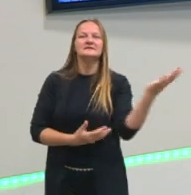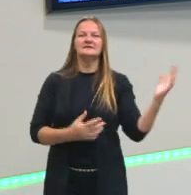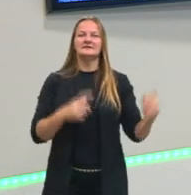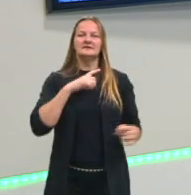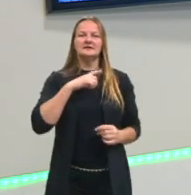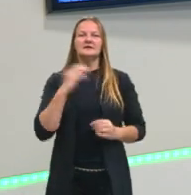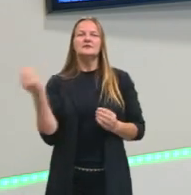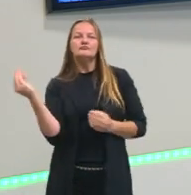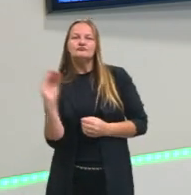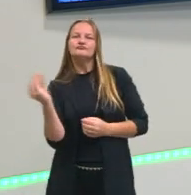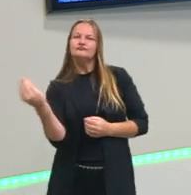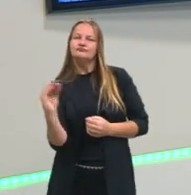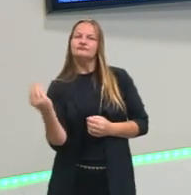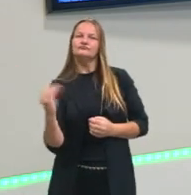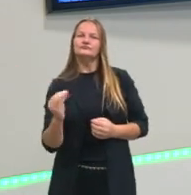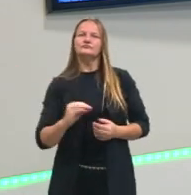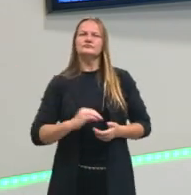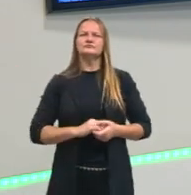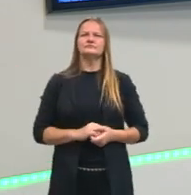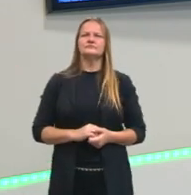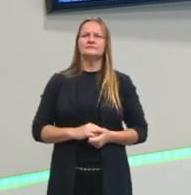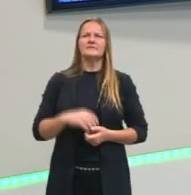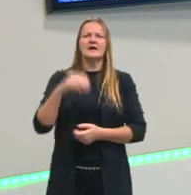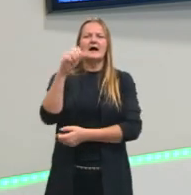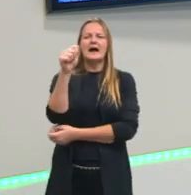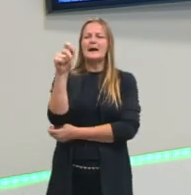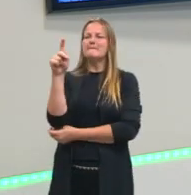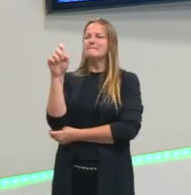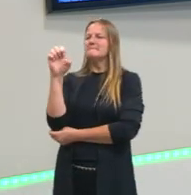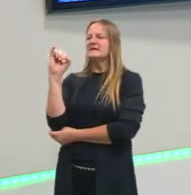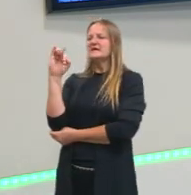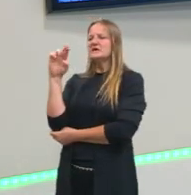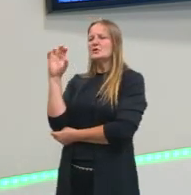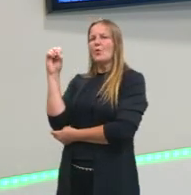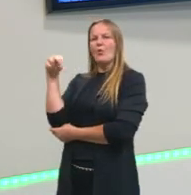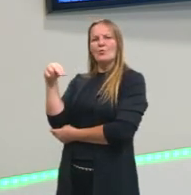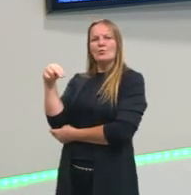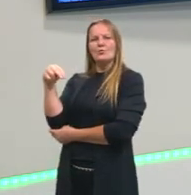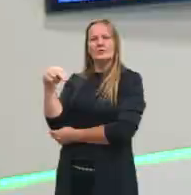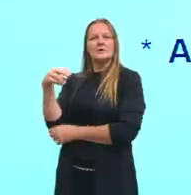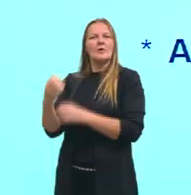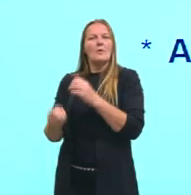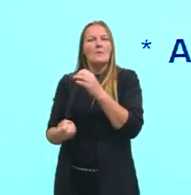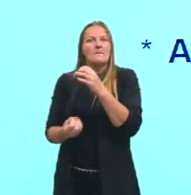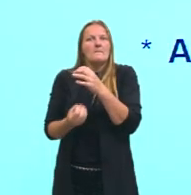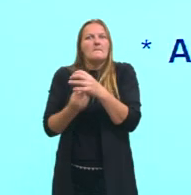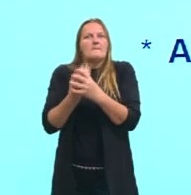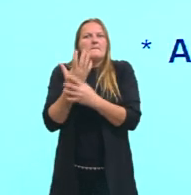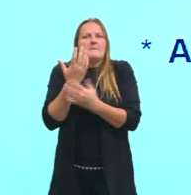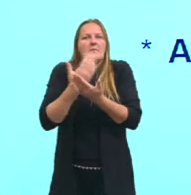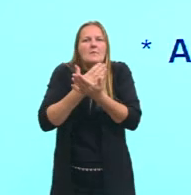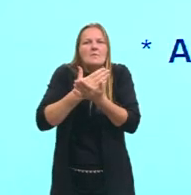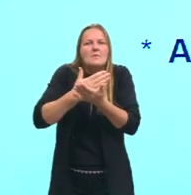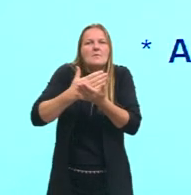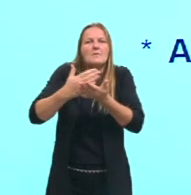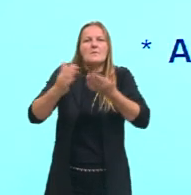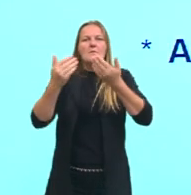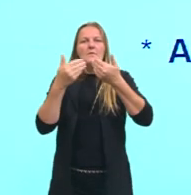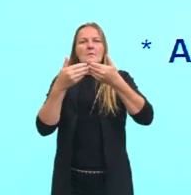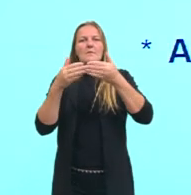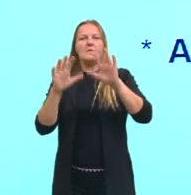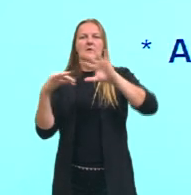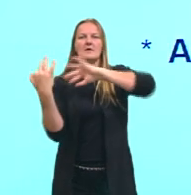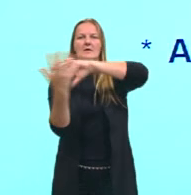coloca isso como o apeiron seria o apeiron Esse princípio unificador de onde teriam surgido todas as